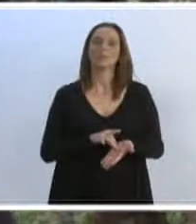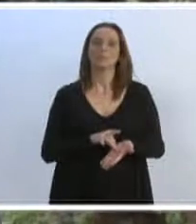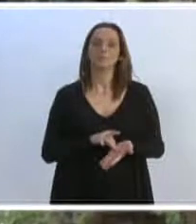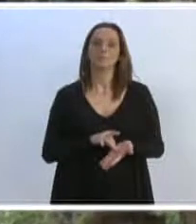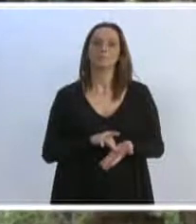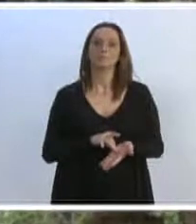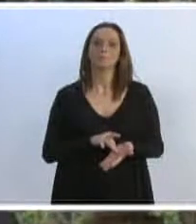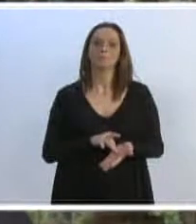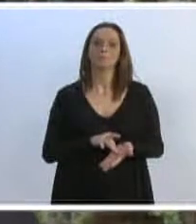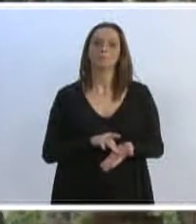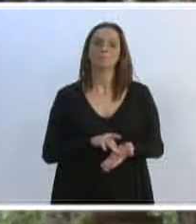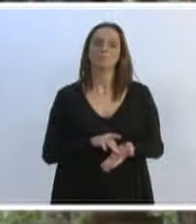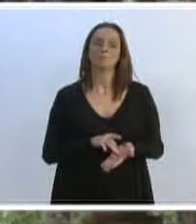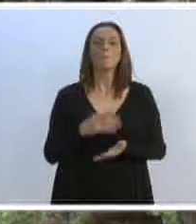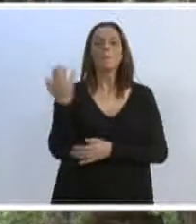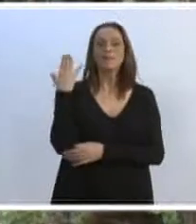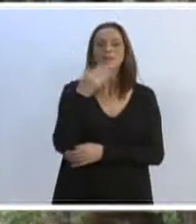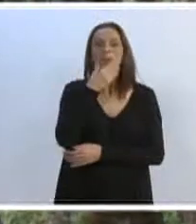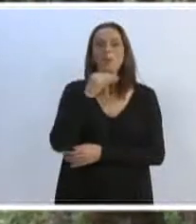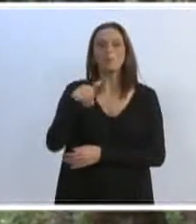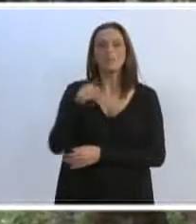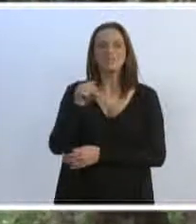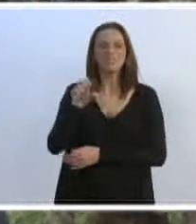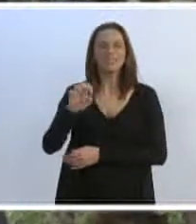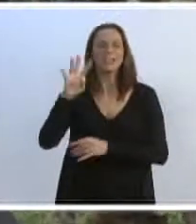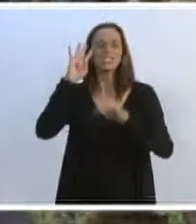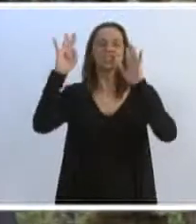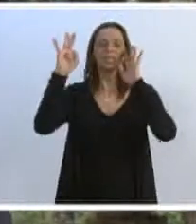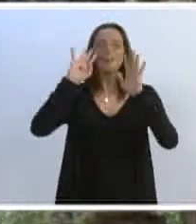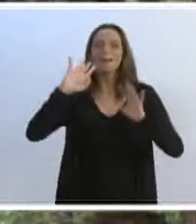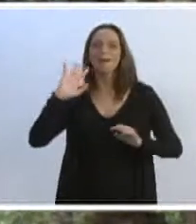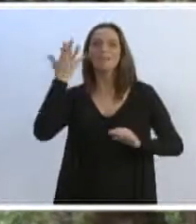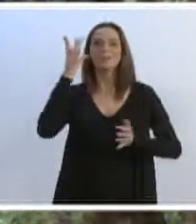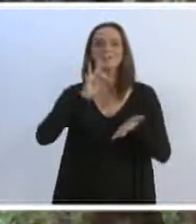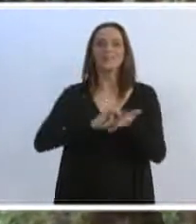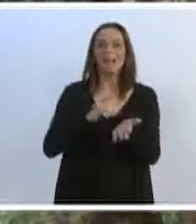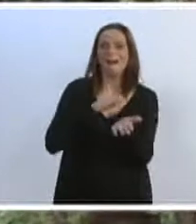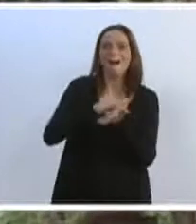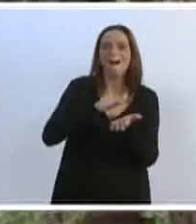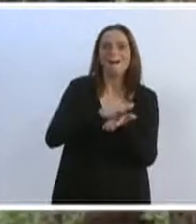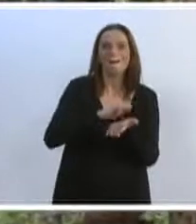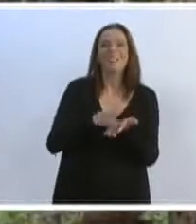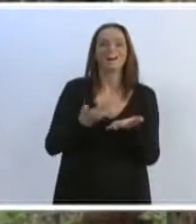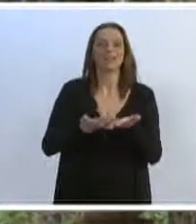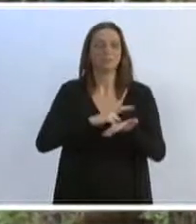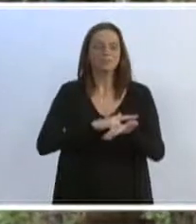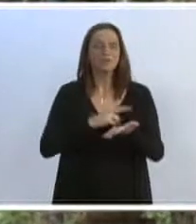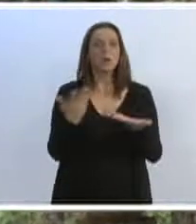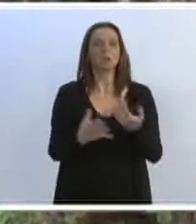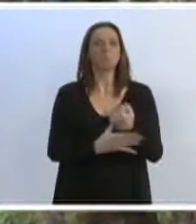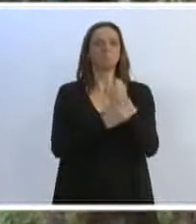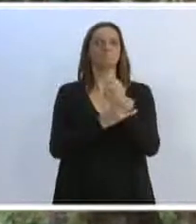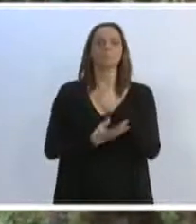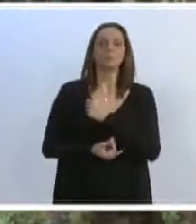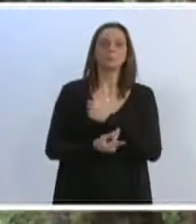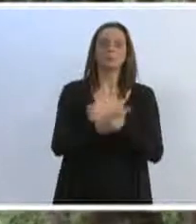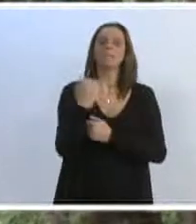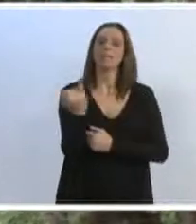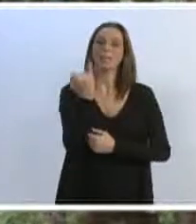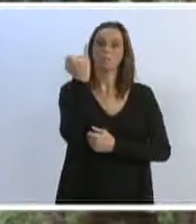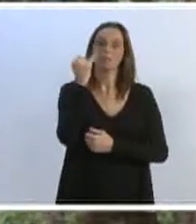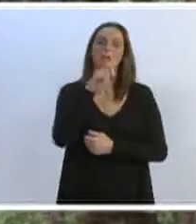do que vai acontecer da digitalização dos acervos, principalmente dos números anteriores. Então esse momento hoje dos 60 anos é um momento